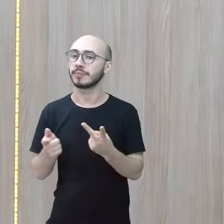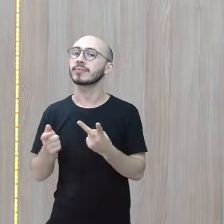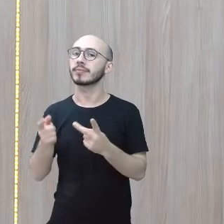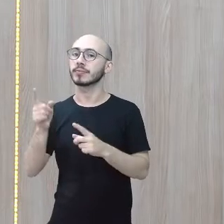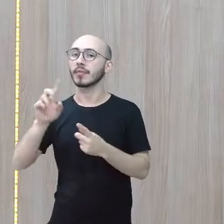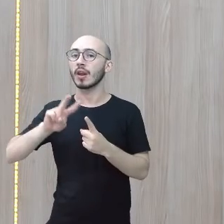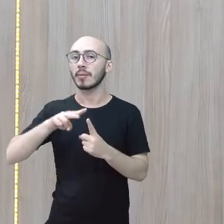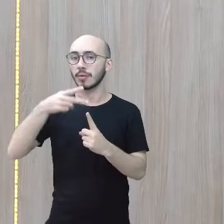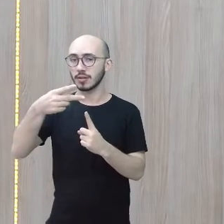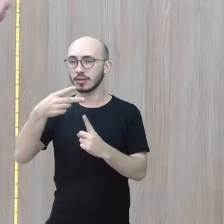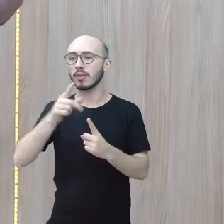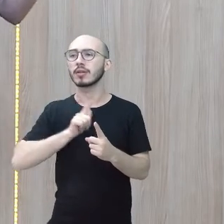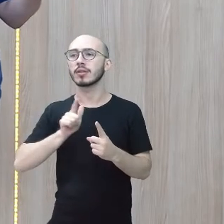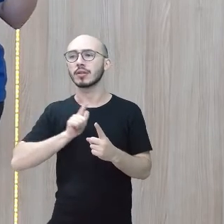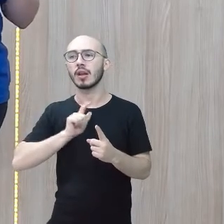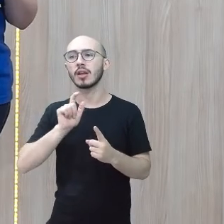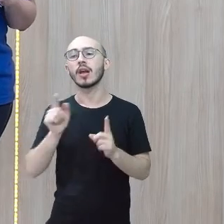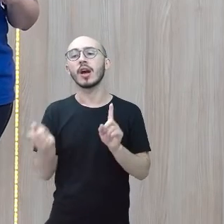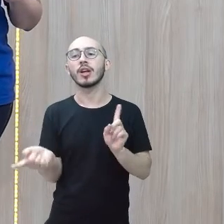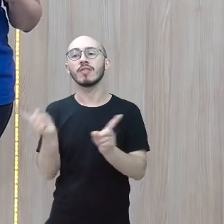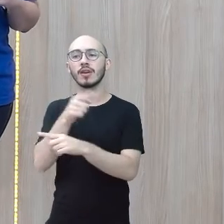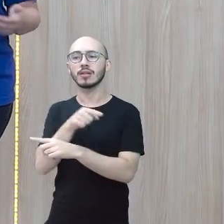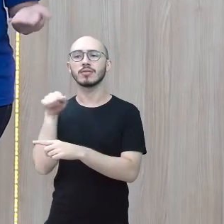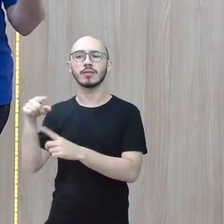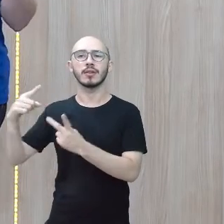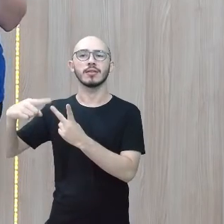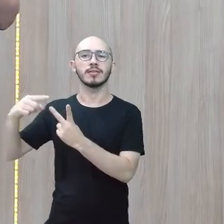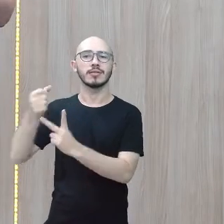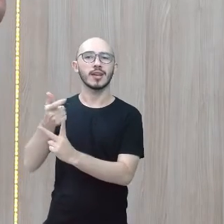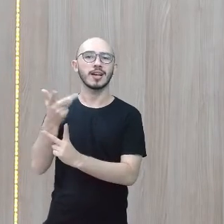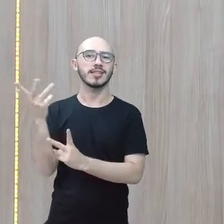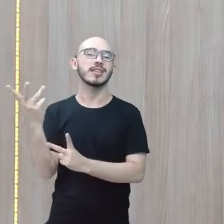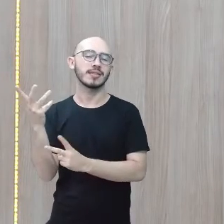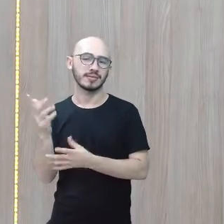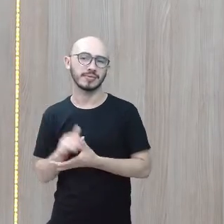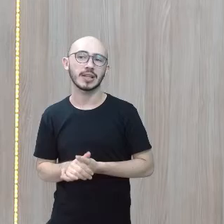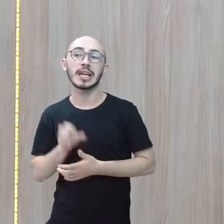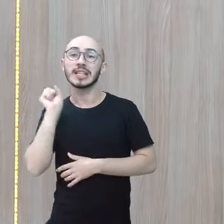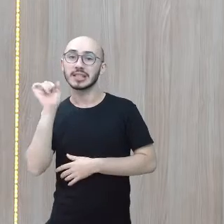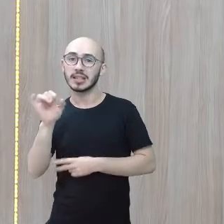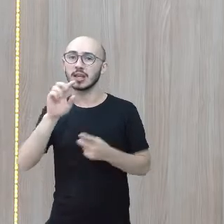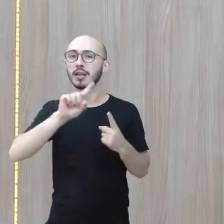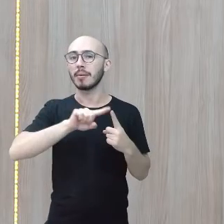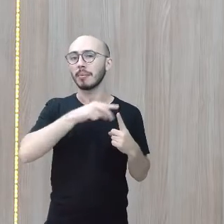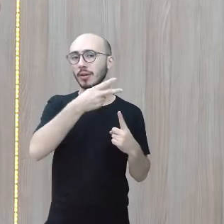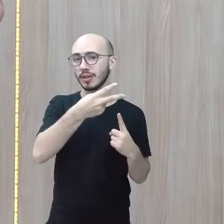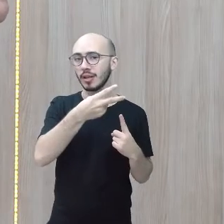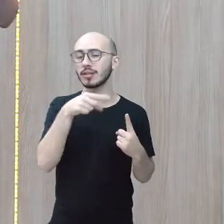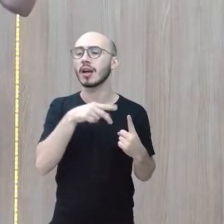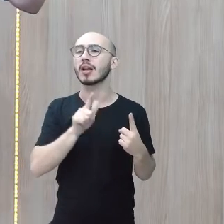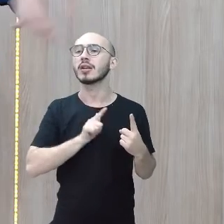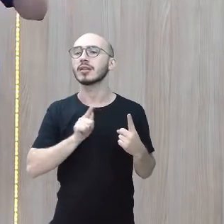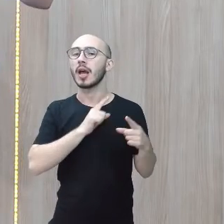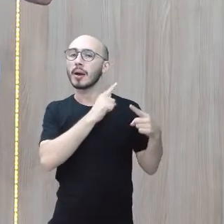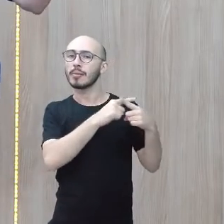gente vai trazer a radiciação como uma operação inversa. Se na potência a gente executa a multiplicação e chega